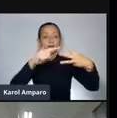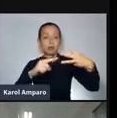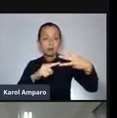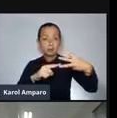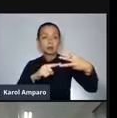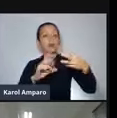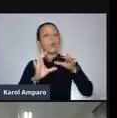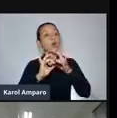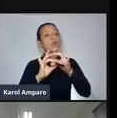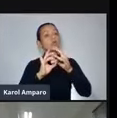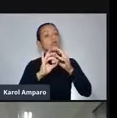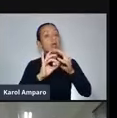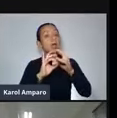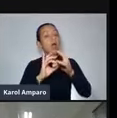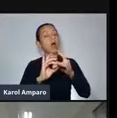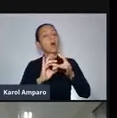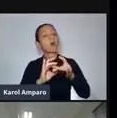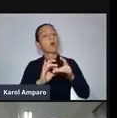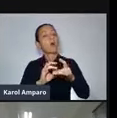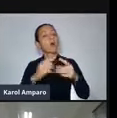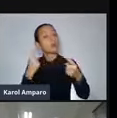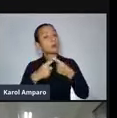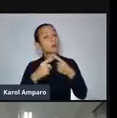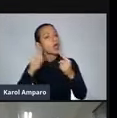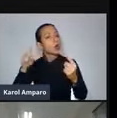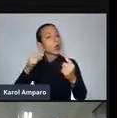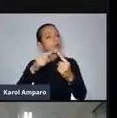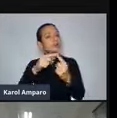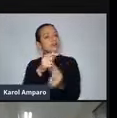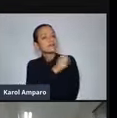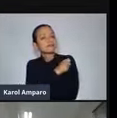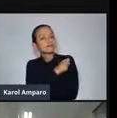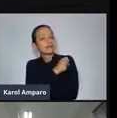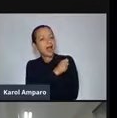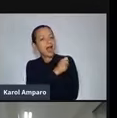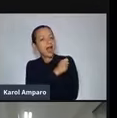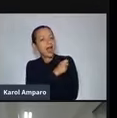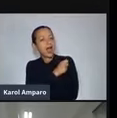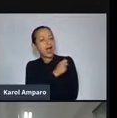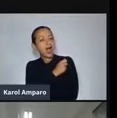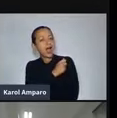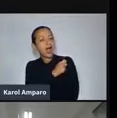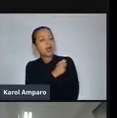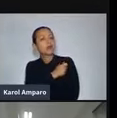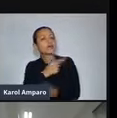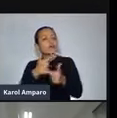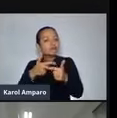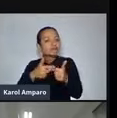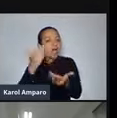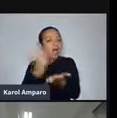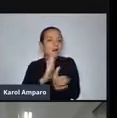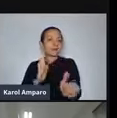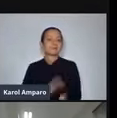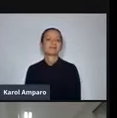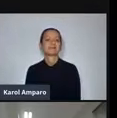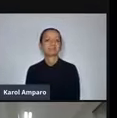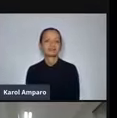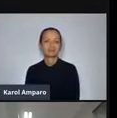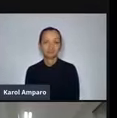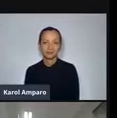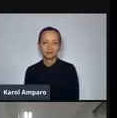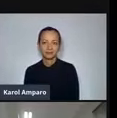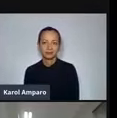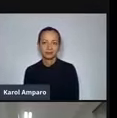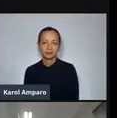dialogar para melhorar a qualidade. Eu digo isso por experiência própria. É fácil, sim. Educador, educando e família. Pode passar.